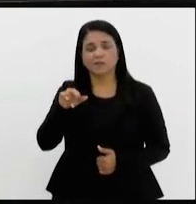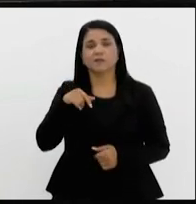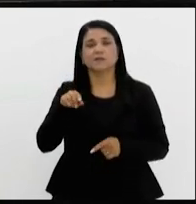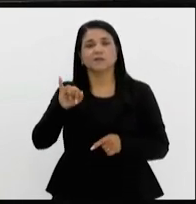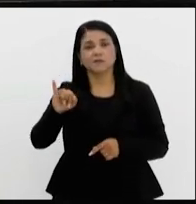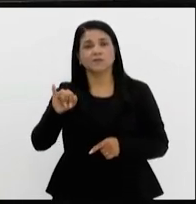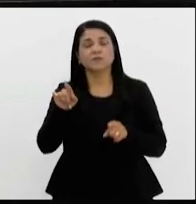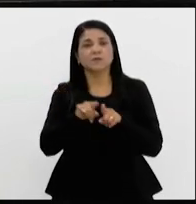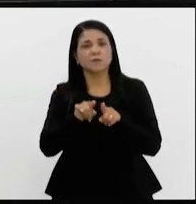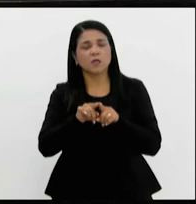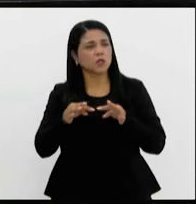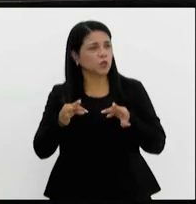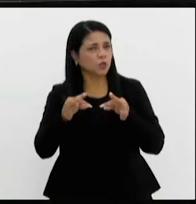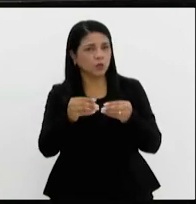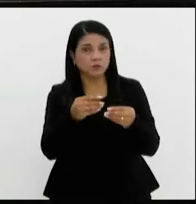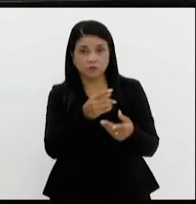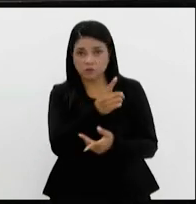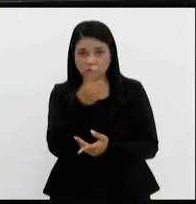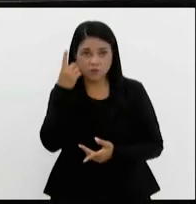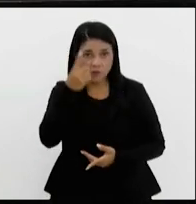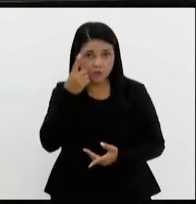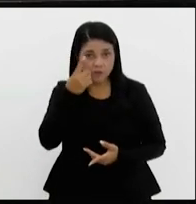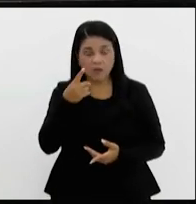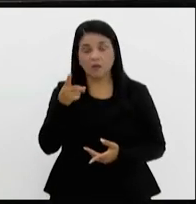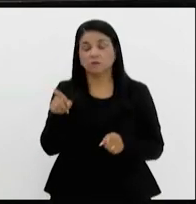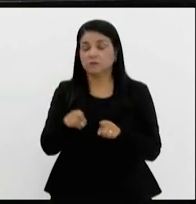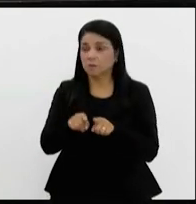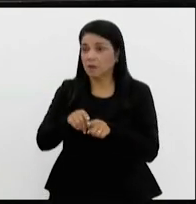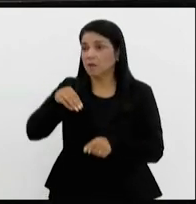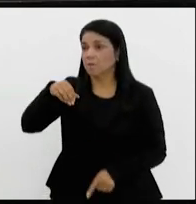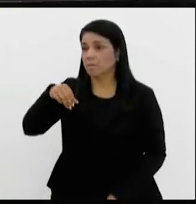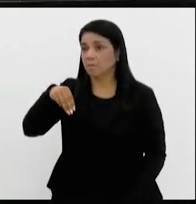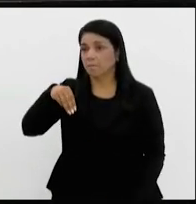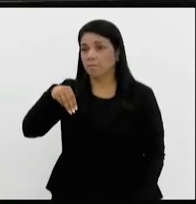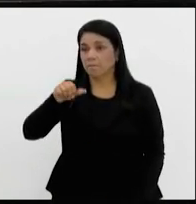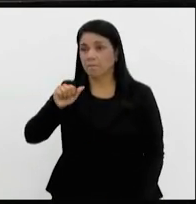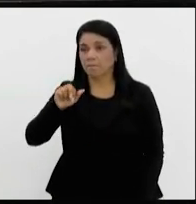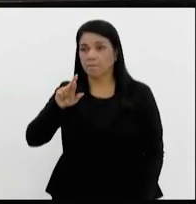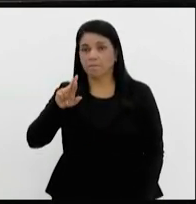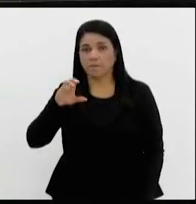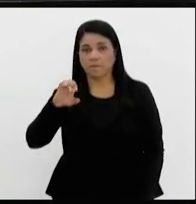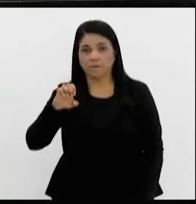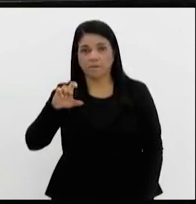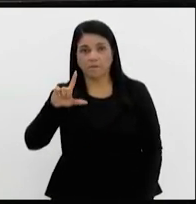que prestassem atenção. E Marcelo Dino. Marcelo Dino.